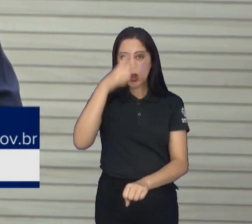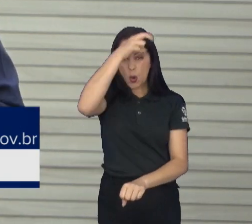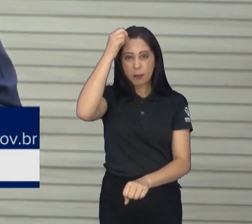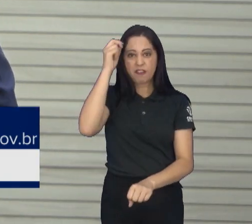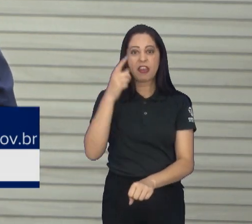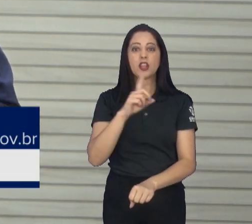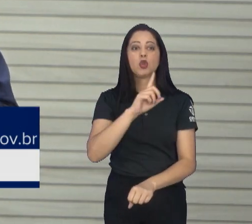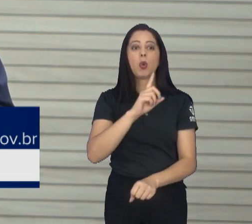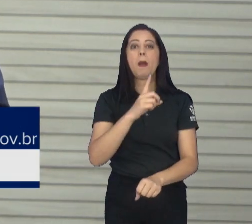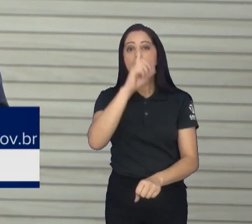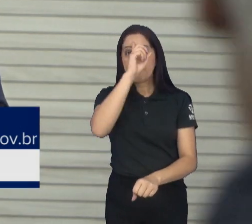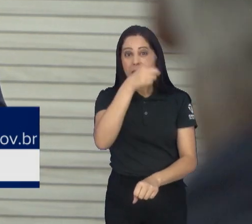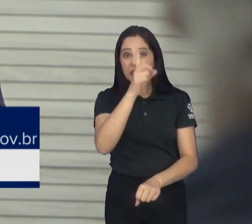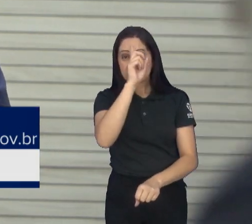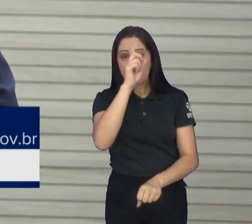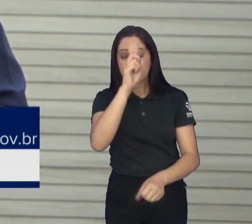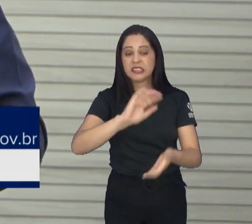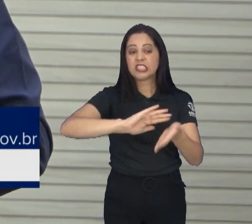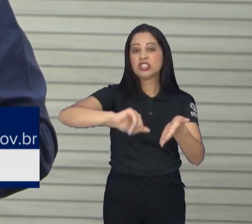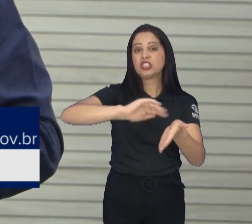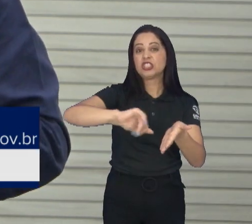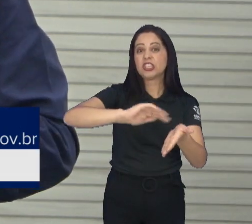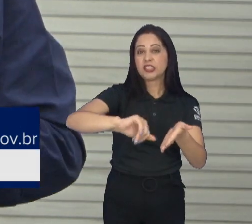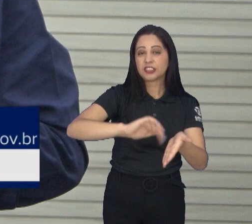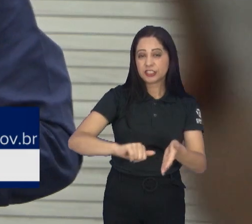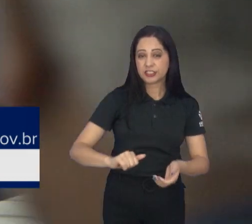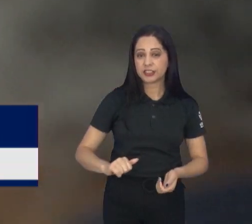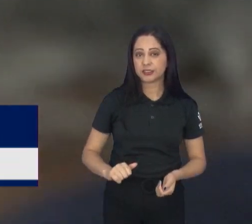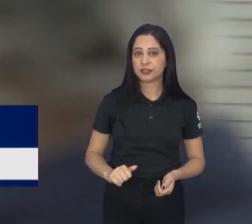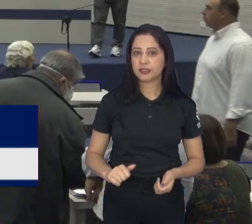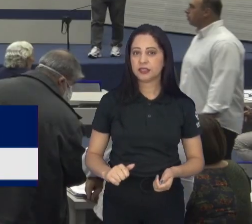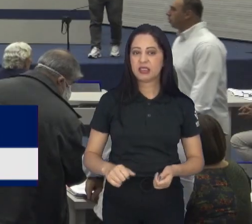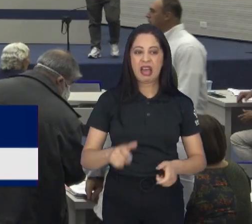criticar o prefeito. Então, eu gostaria também de deixar registrado, senhor presidente.